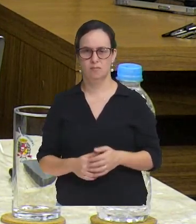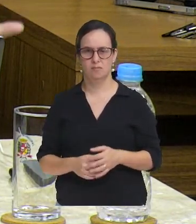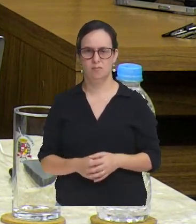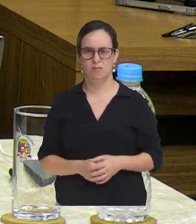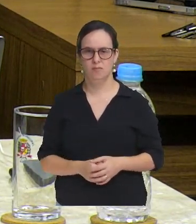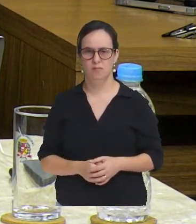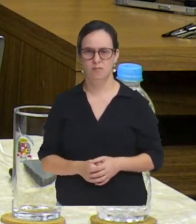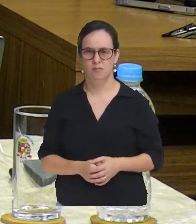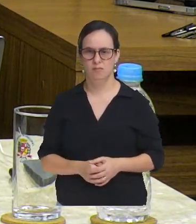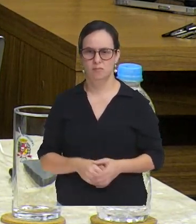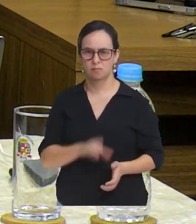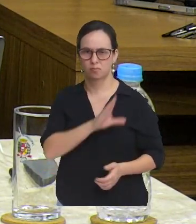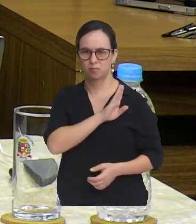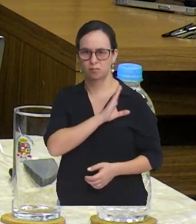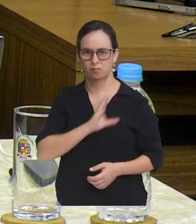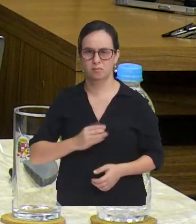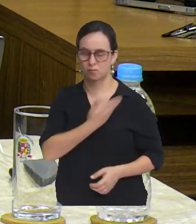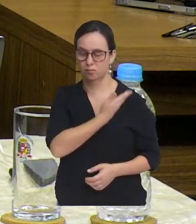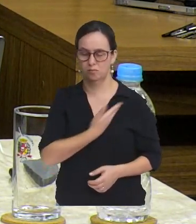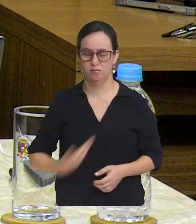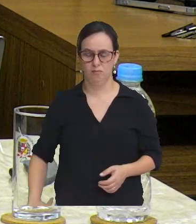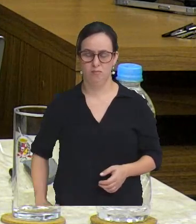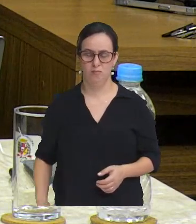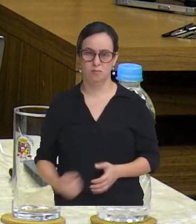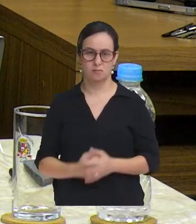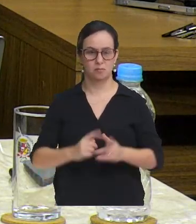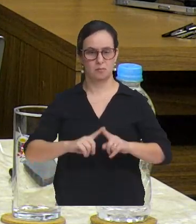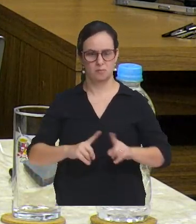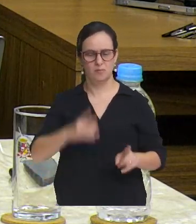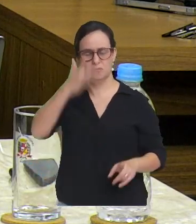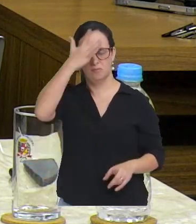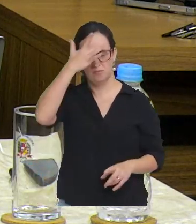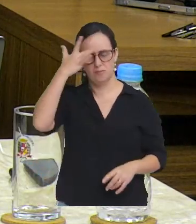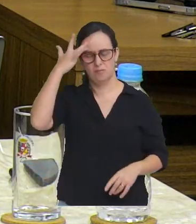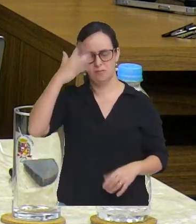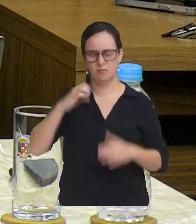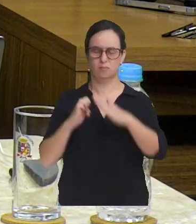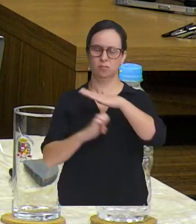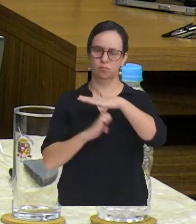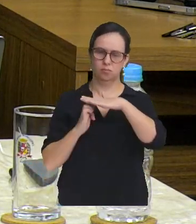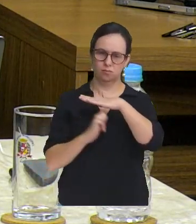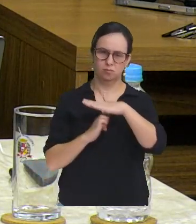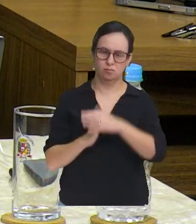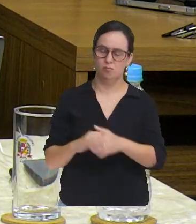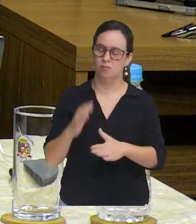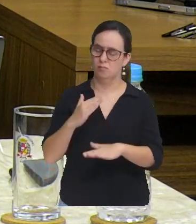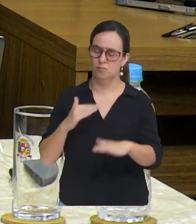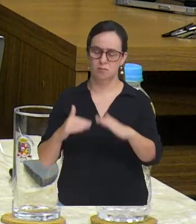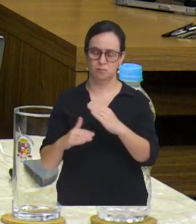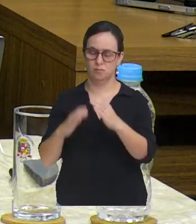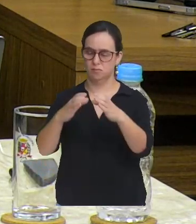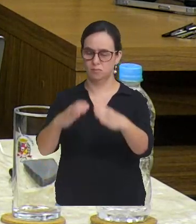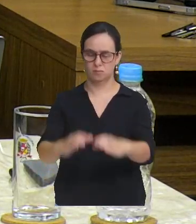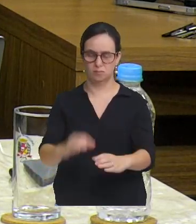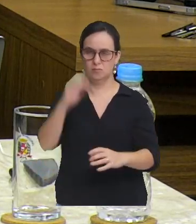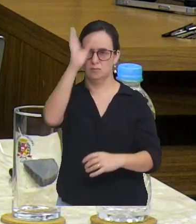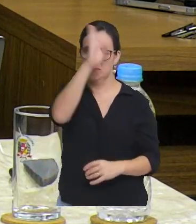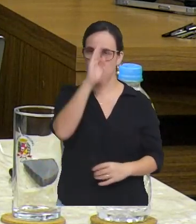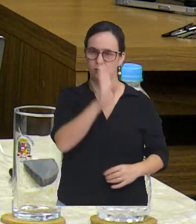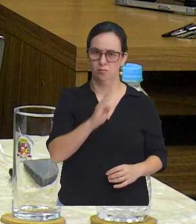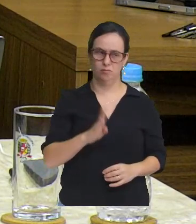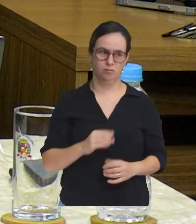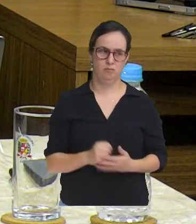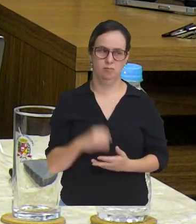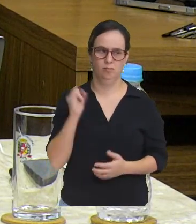pessoas físicas, pessoas jurídicas, empresas, isso em todo o Brasil. E é importante a Câmara Municipal